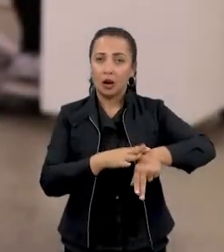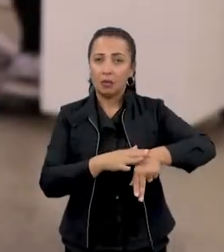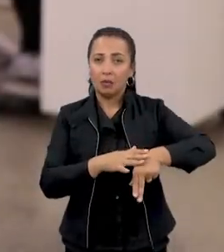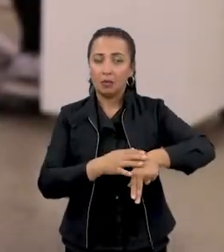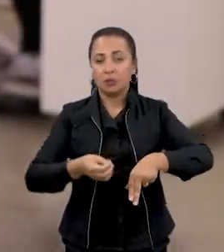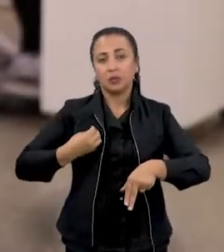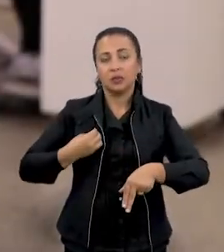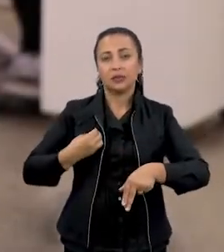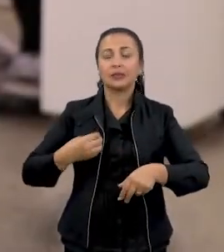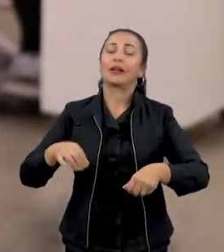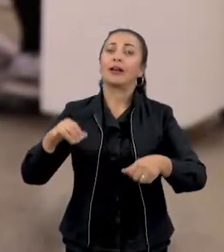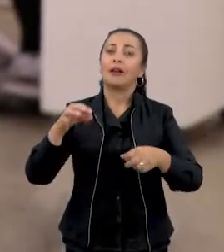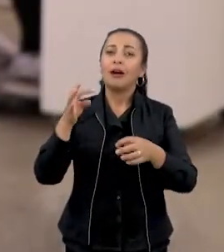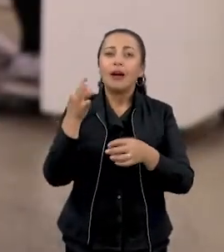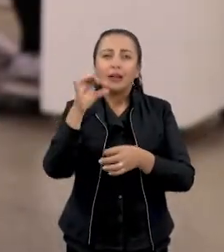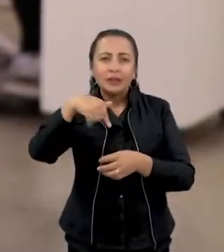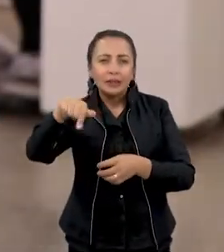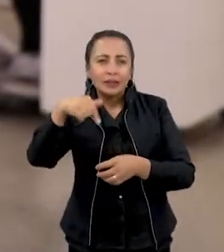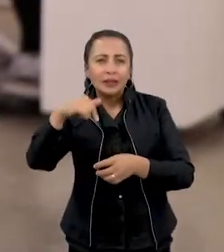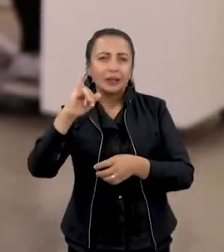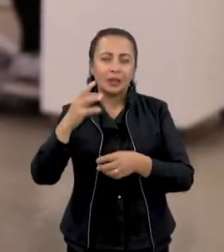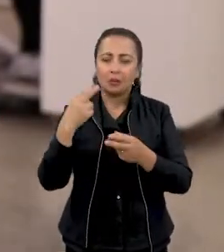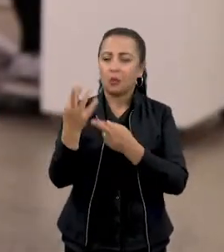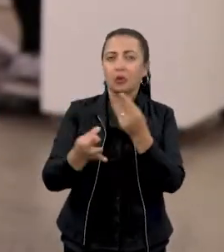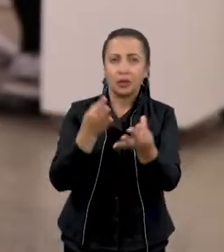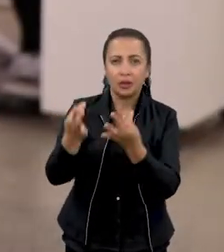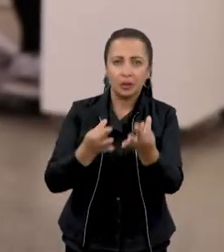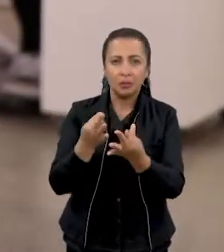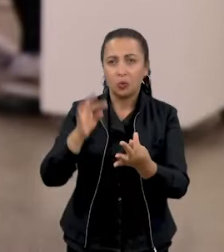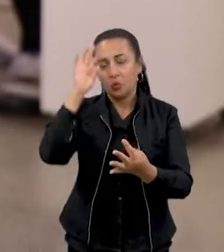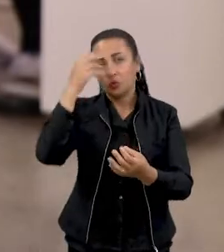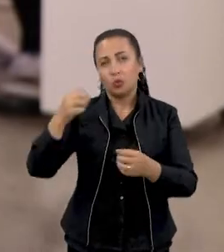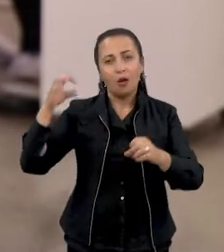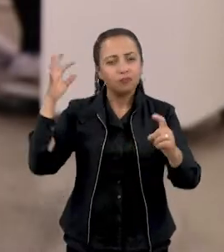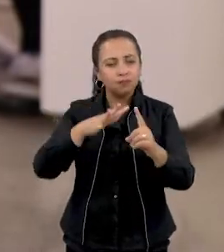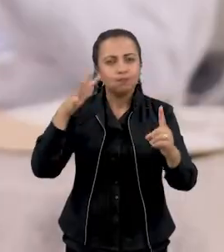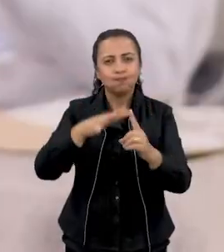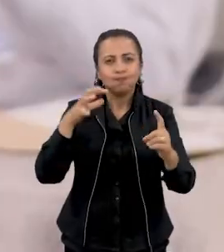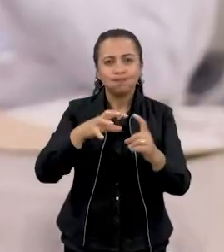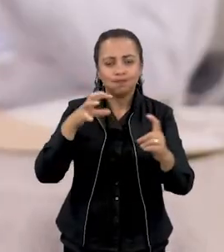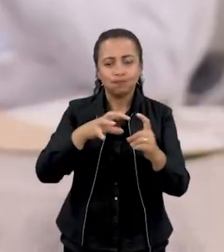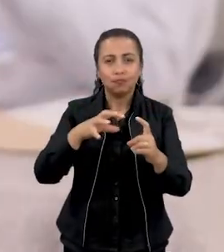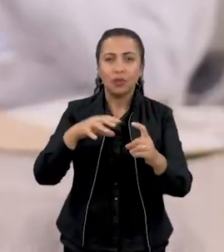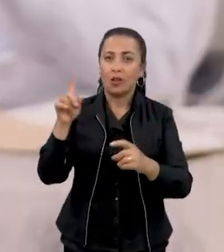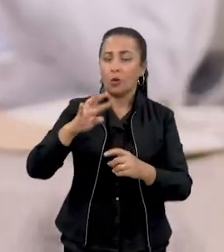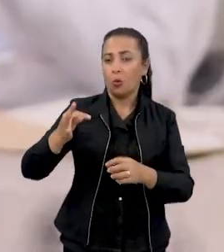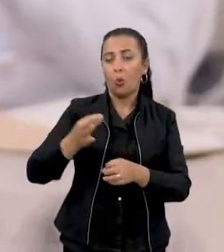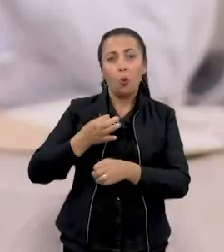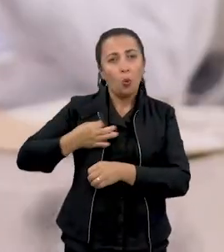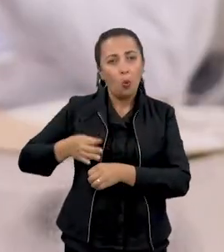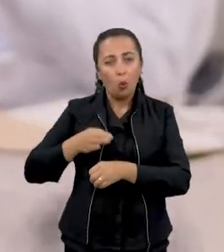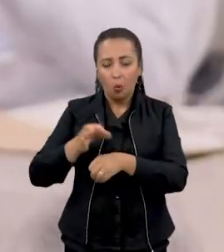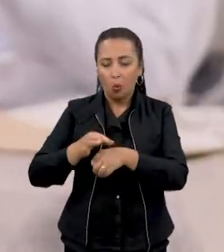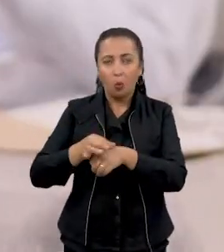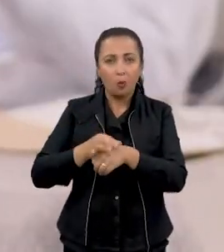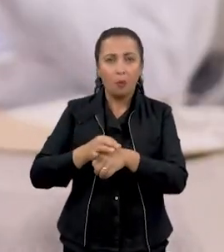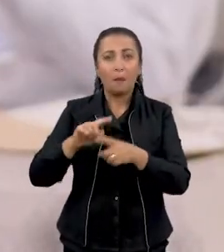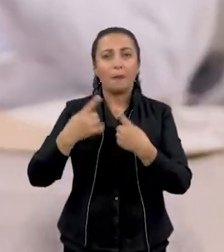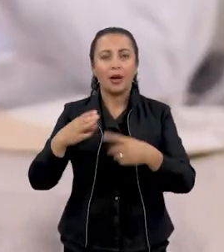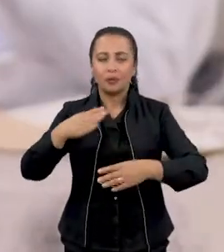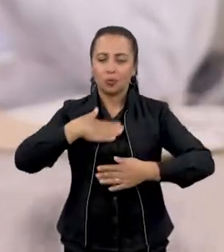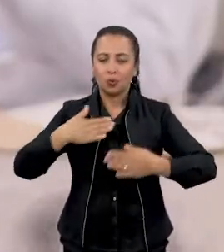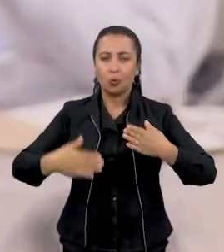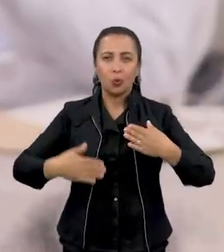está em quimioterapia, ele perde o paladar por quê? Porque o quimioterápico, ele não afeta apenas o tumor, mas ele afeta qualquer tecido do corpo e tem uma